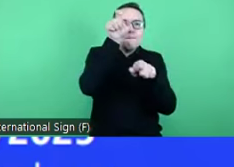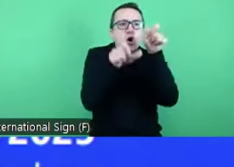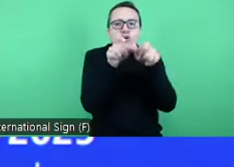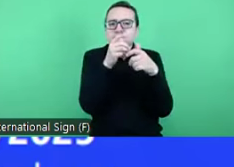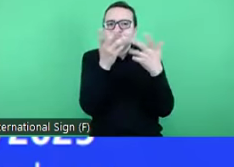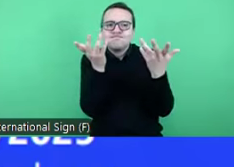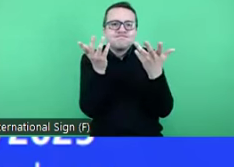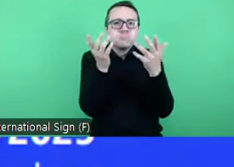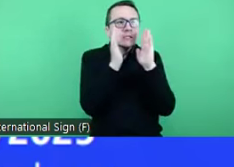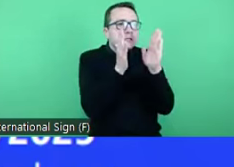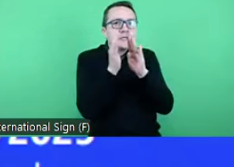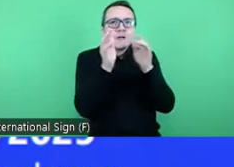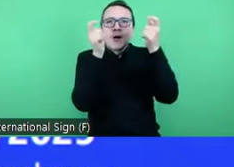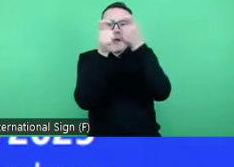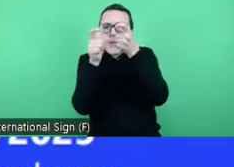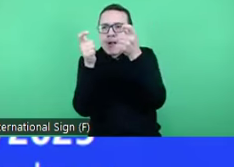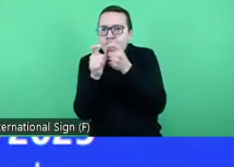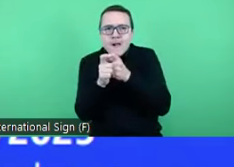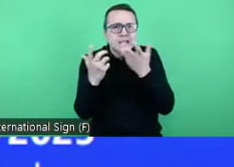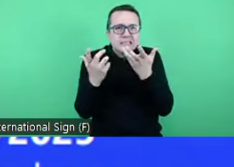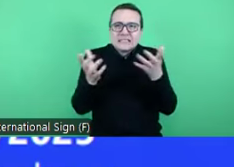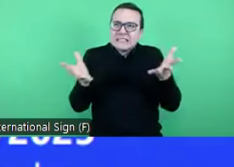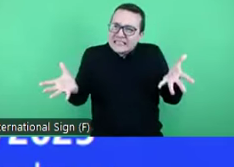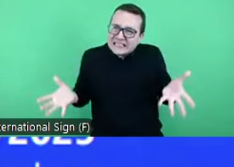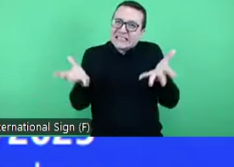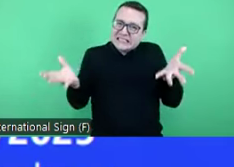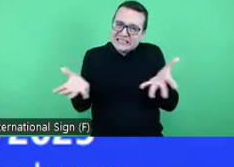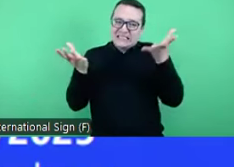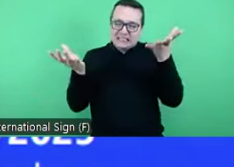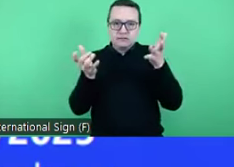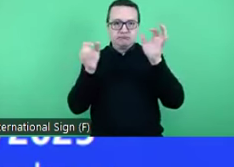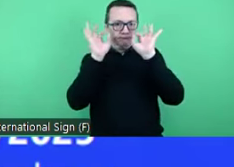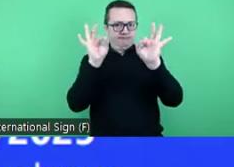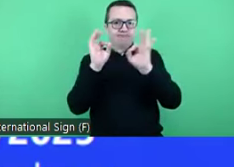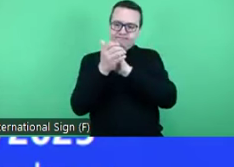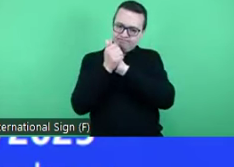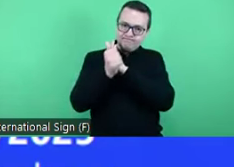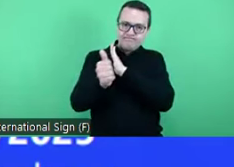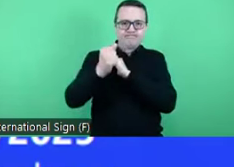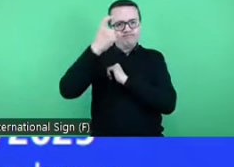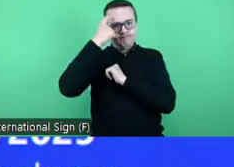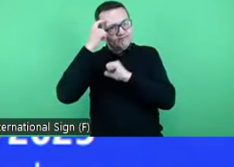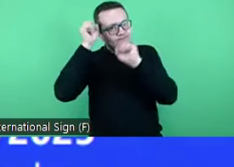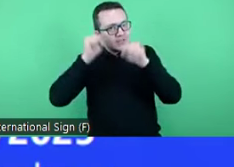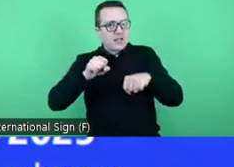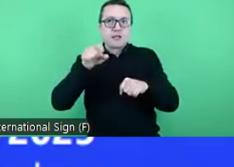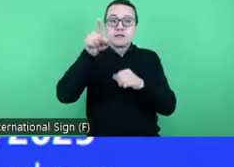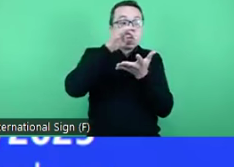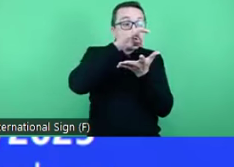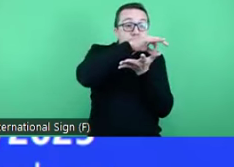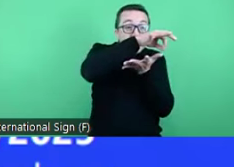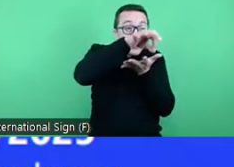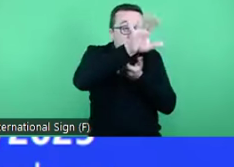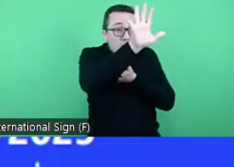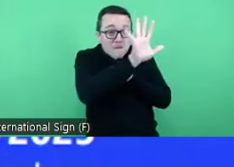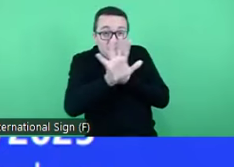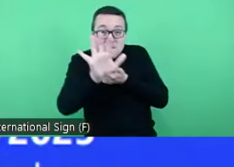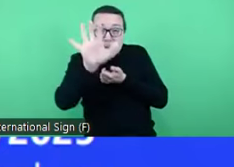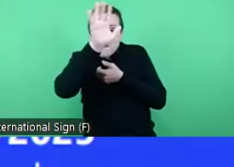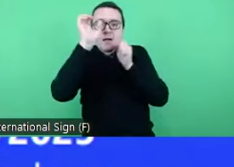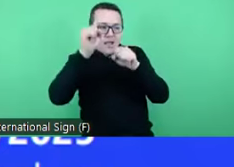para Capacity poder fazer building, com que including todo primary município health care, tenha acesso à atenção is a especializada, que é challenge. difícil. Quando a gente We pensa num want to município